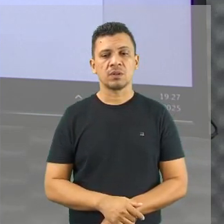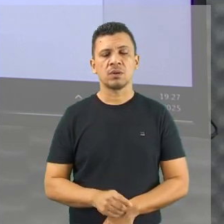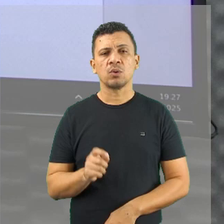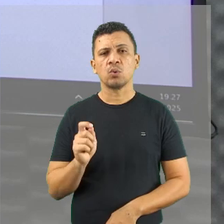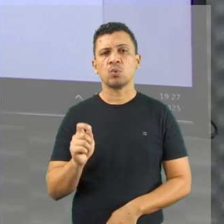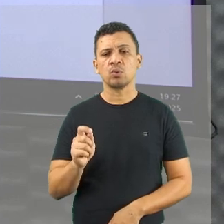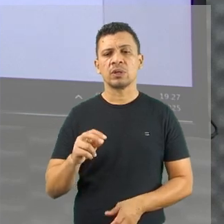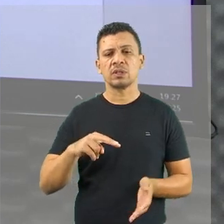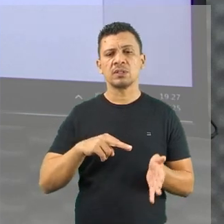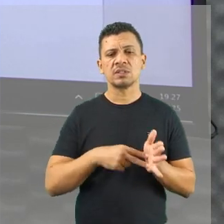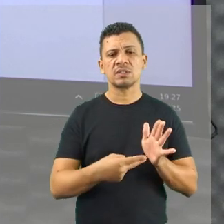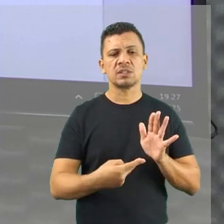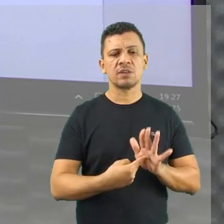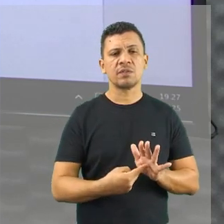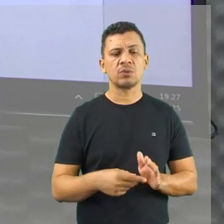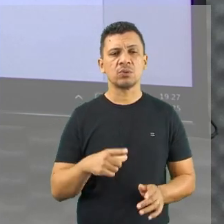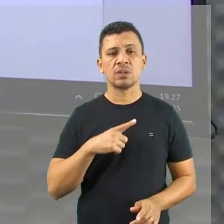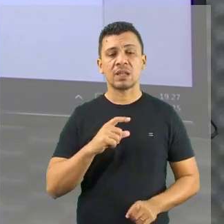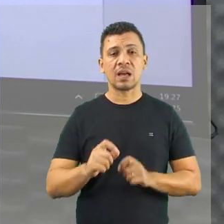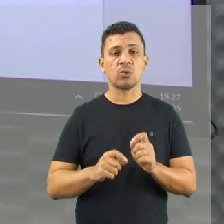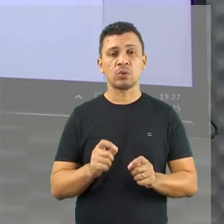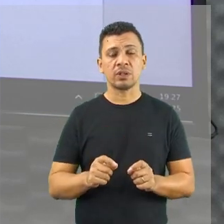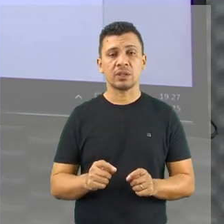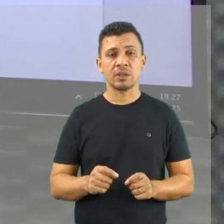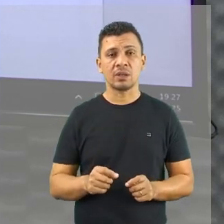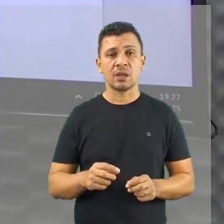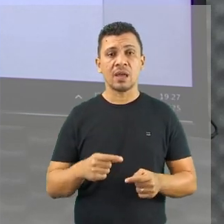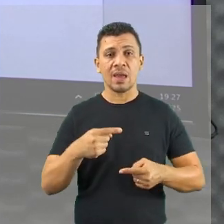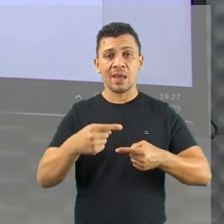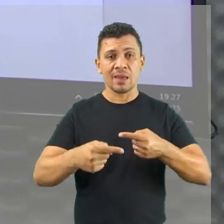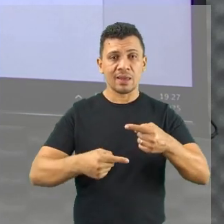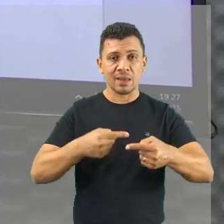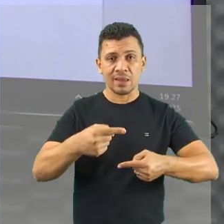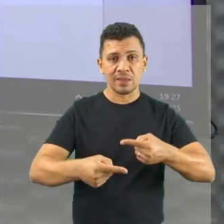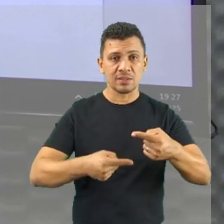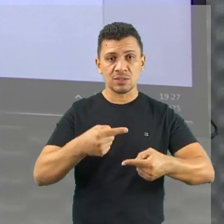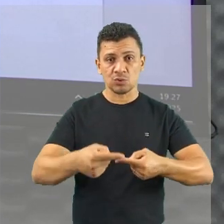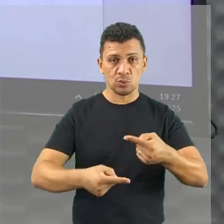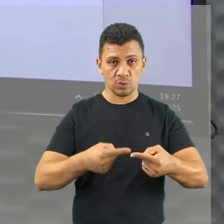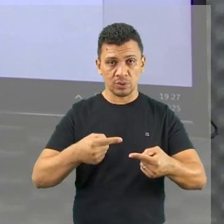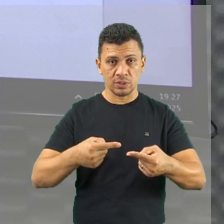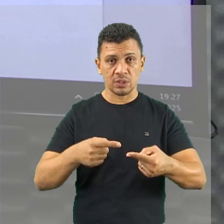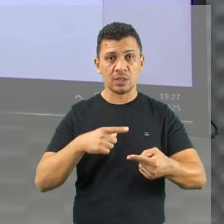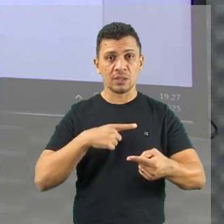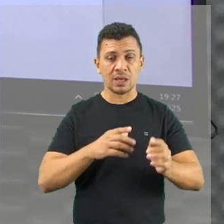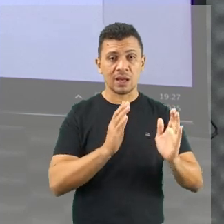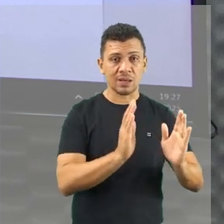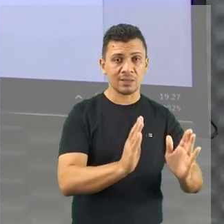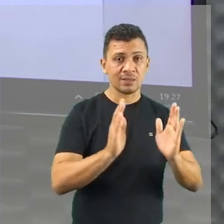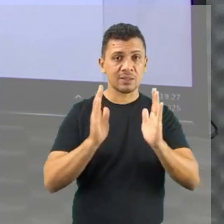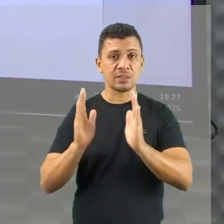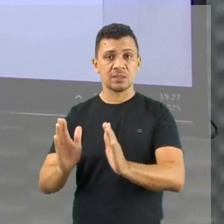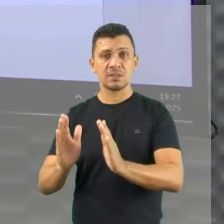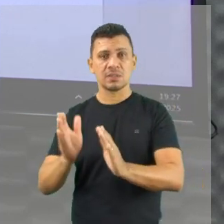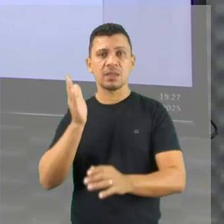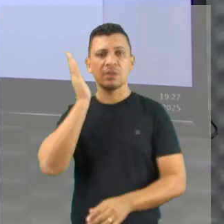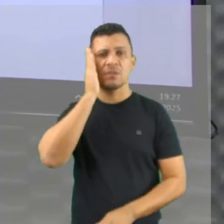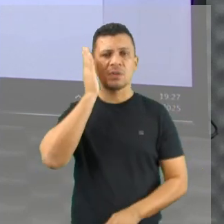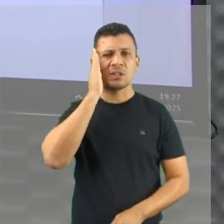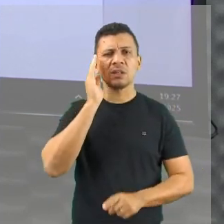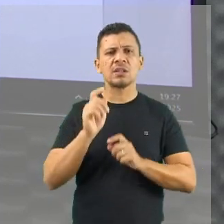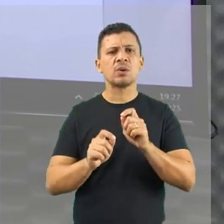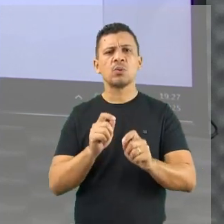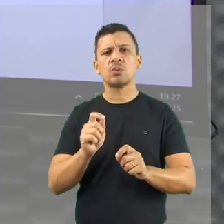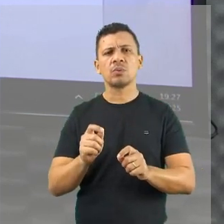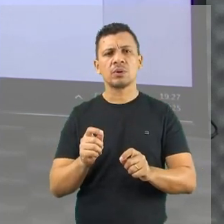significa resistores em série? Daí eu não sei o que é resistor em série. Então tu vai entender agora.